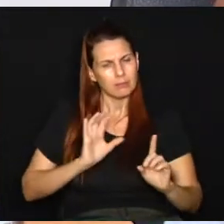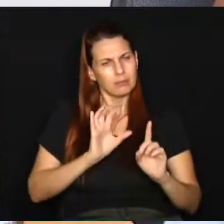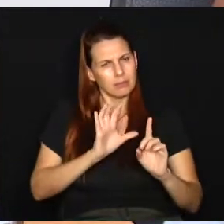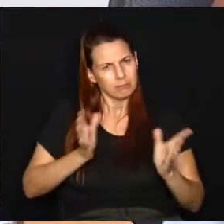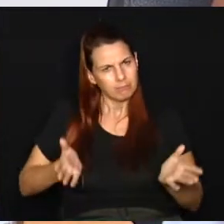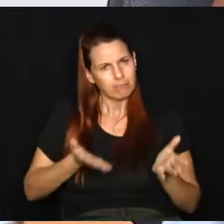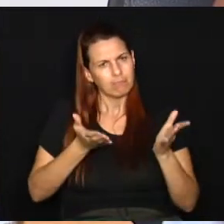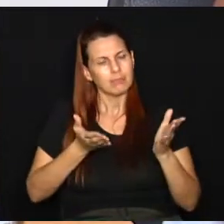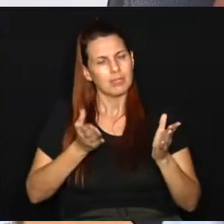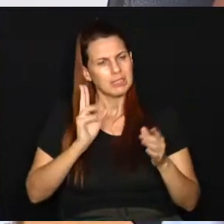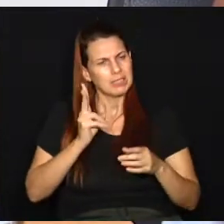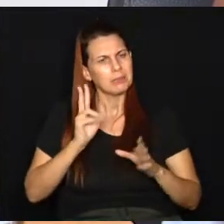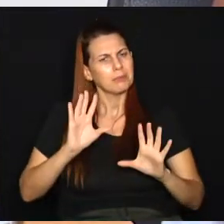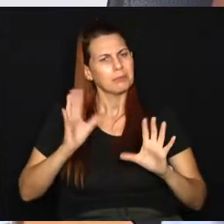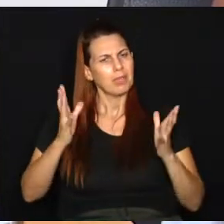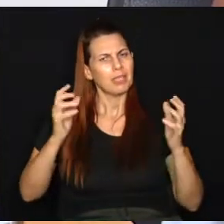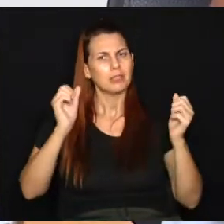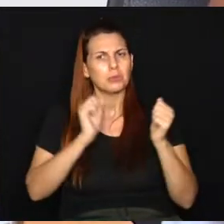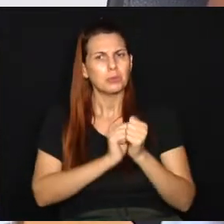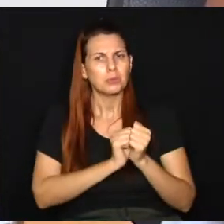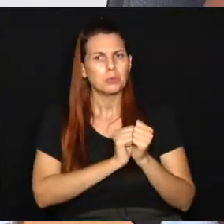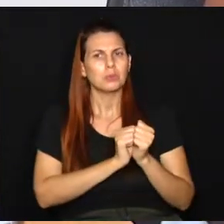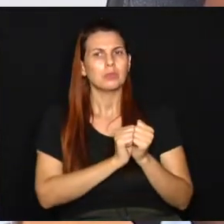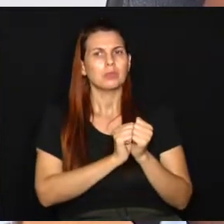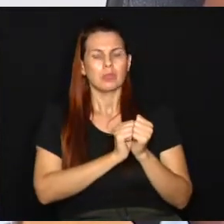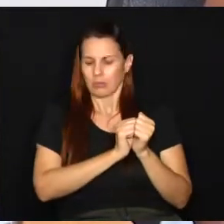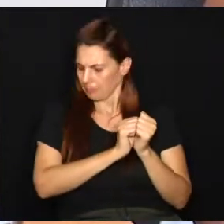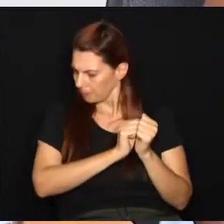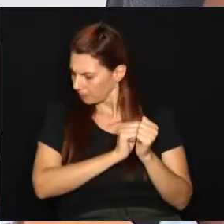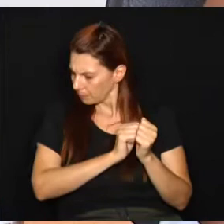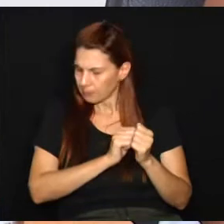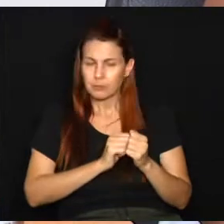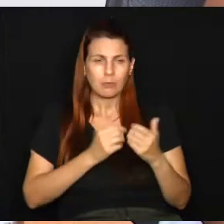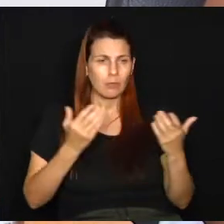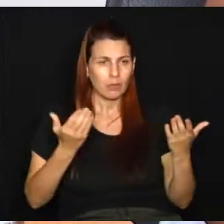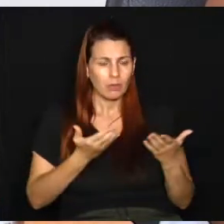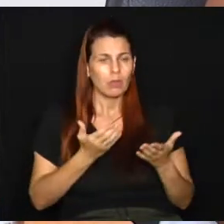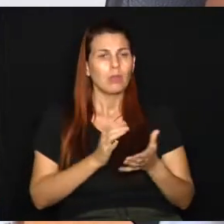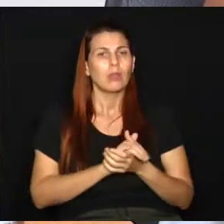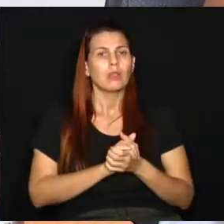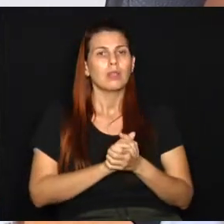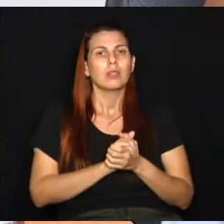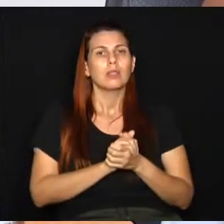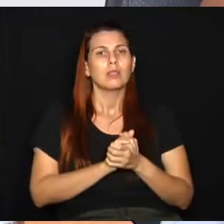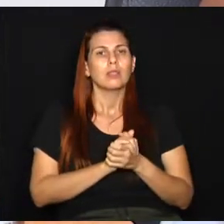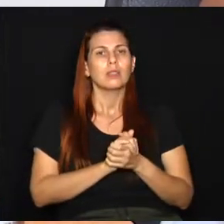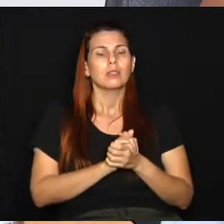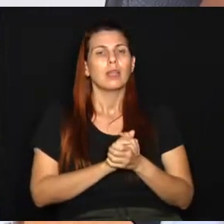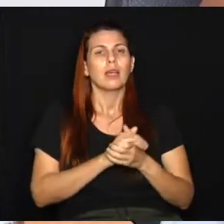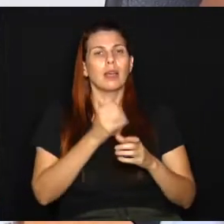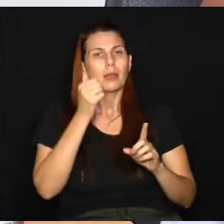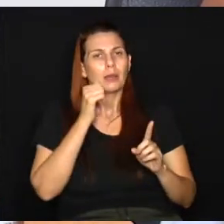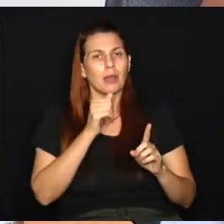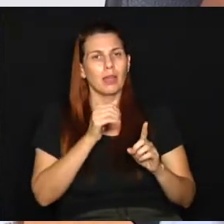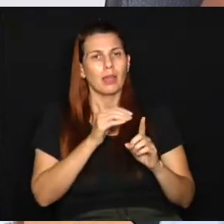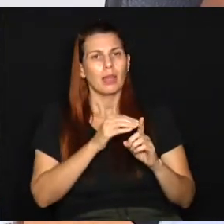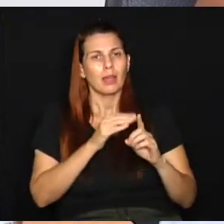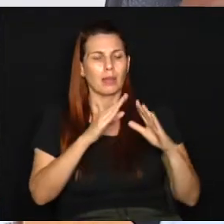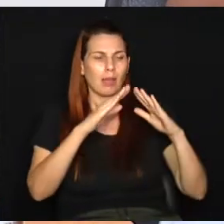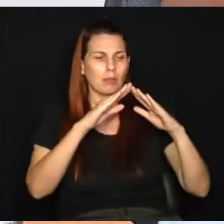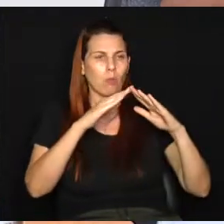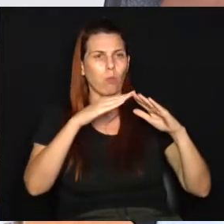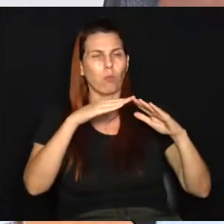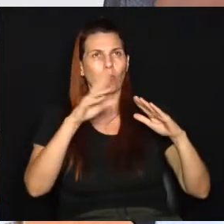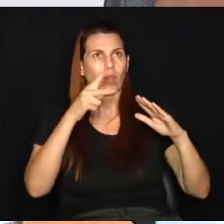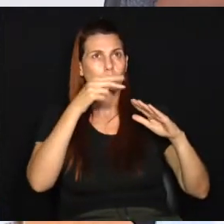alguma festinha com as meninas. Agora a gente fez uma nova cobertura, né? O vento levou uma, a gente já fez outra. O homem